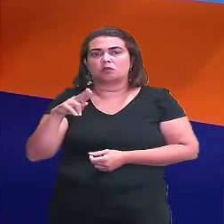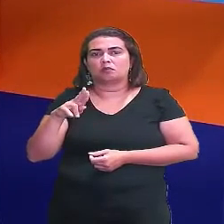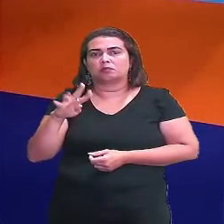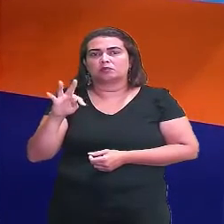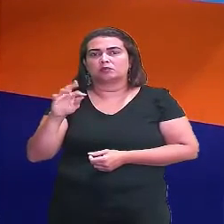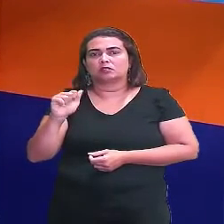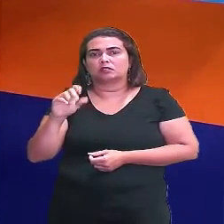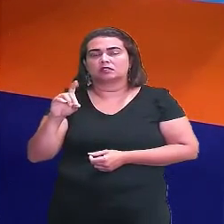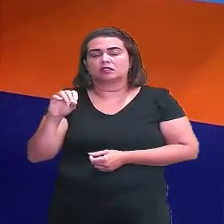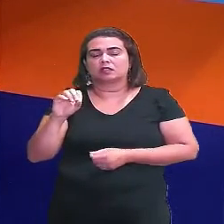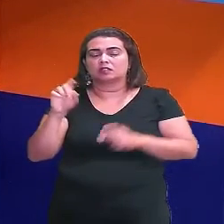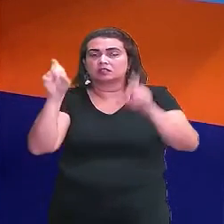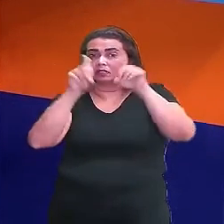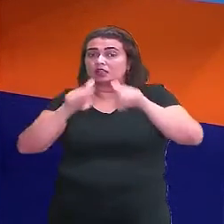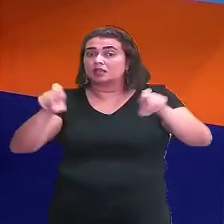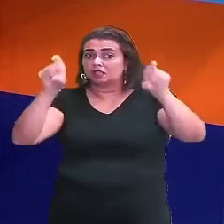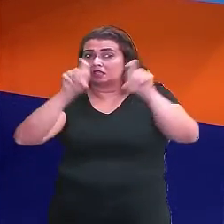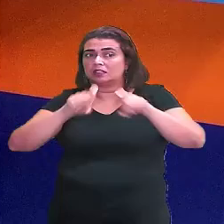computador.